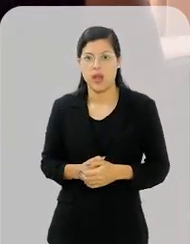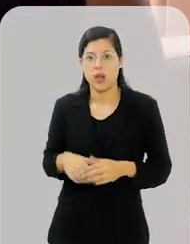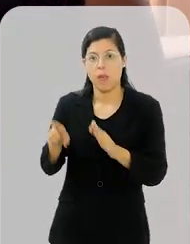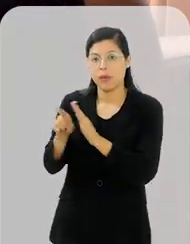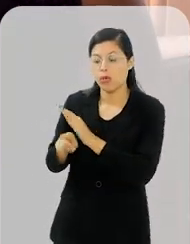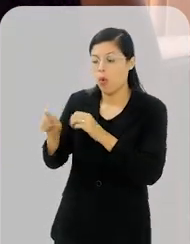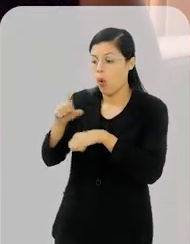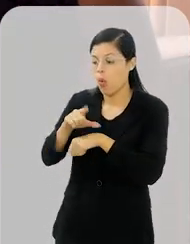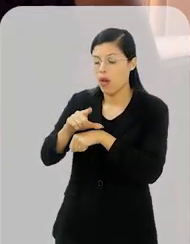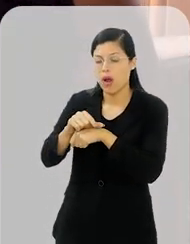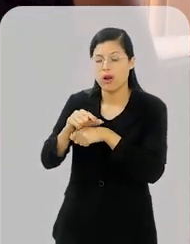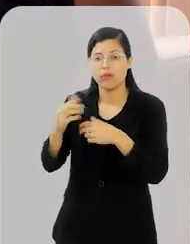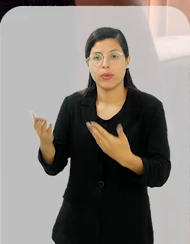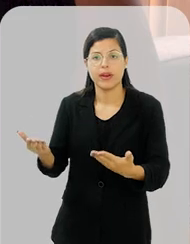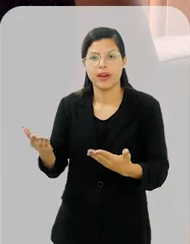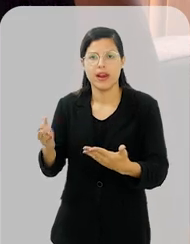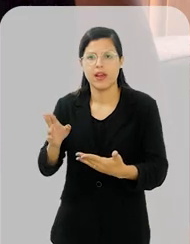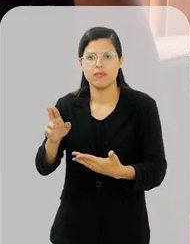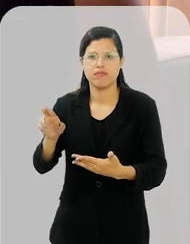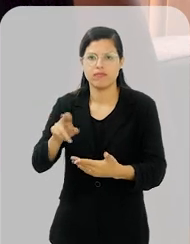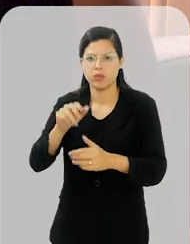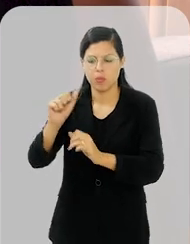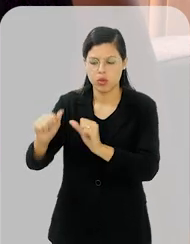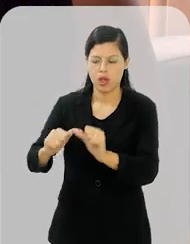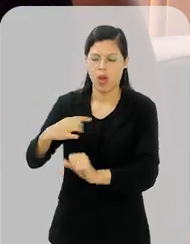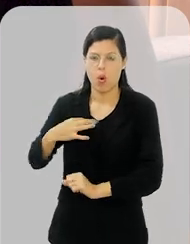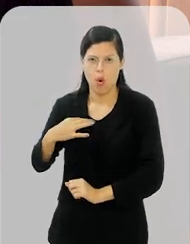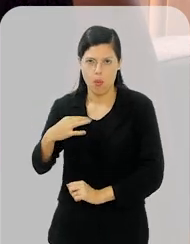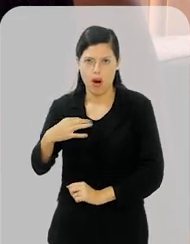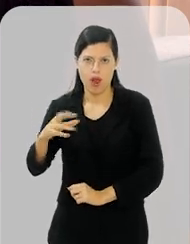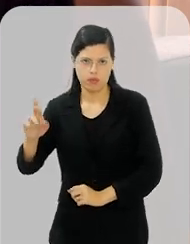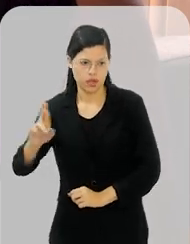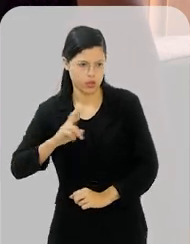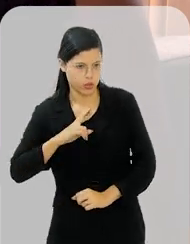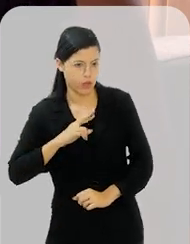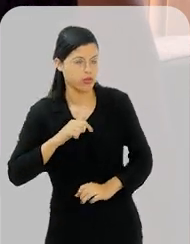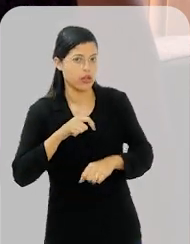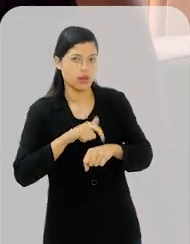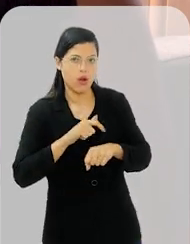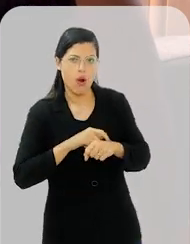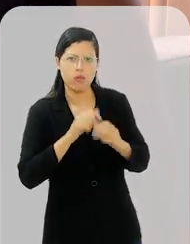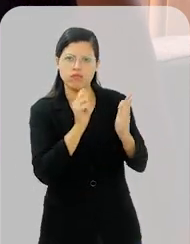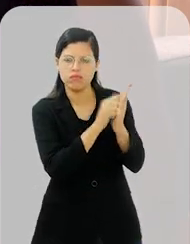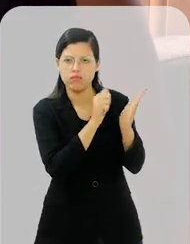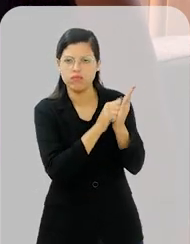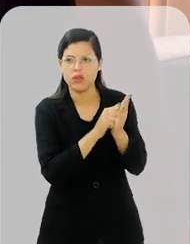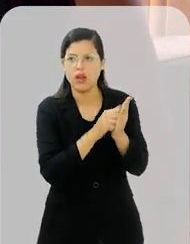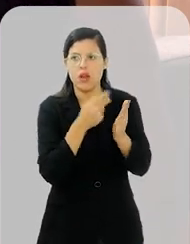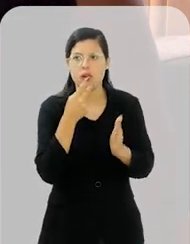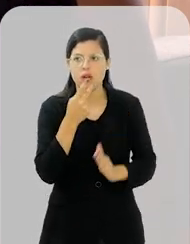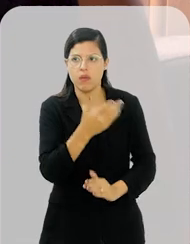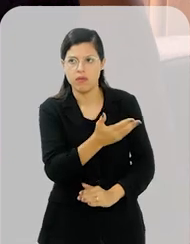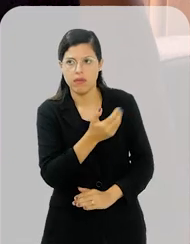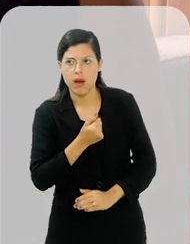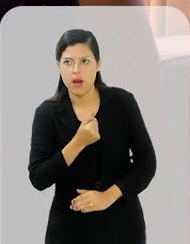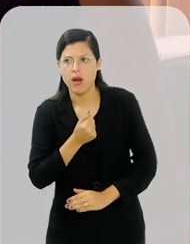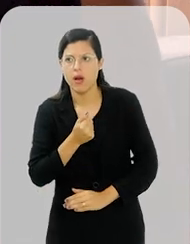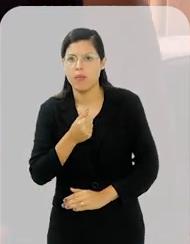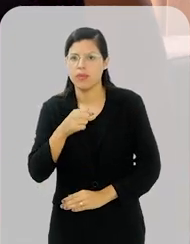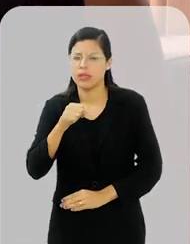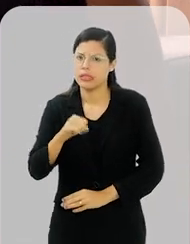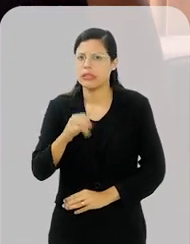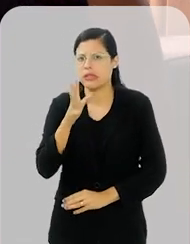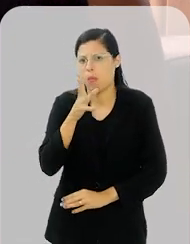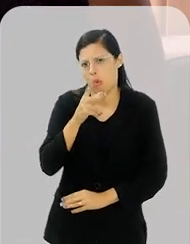eu pergunto, a que horas que você quer se vestir? Ela me dá o tempo dela. E na hora eu bato na porta e falo, vamos. Se está fazendo hora, eu